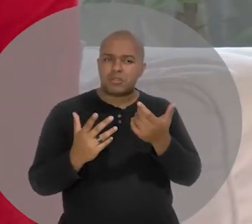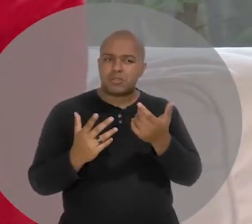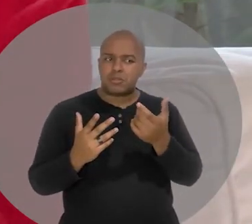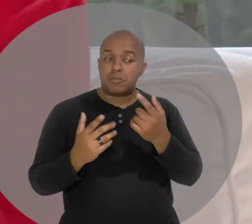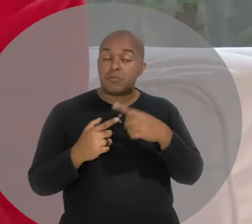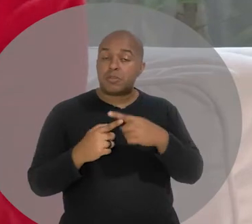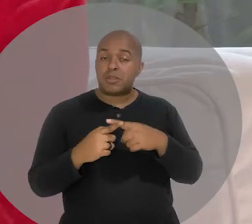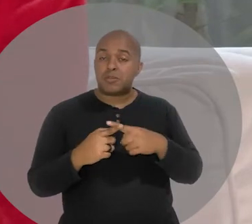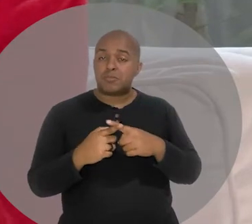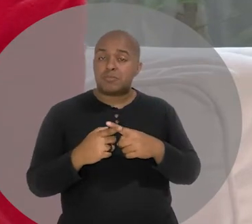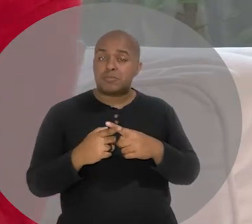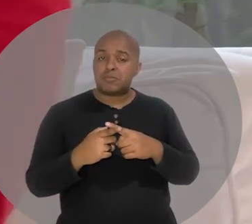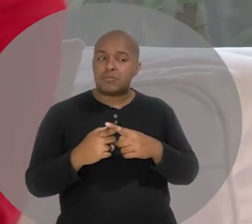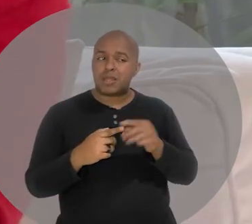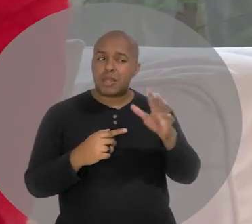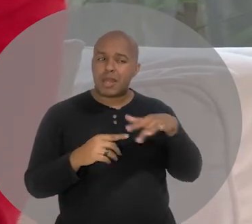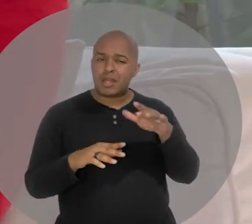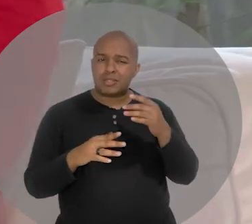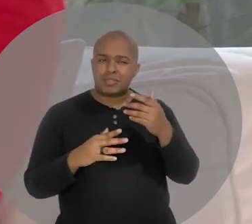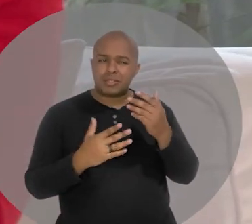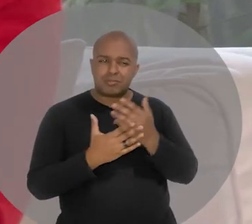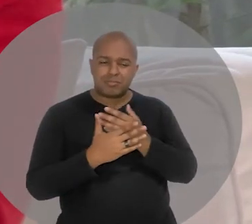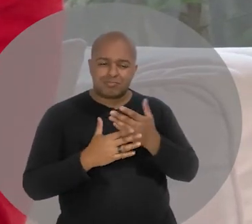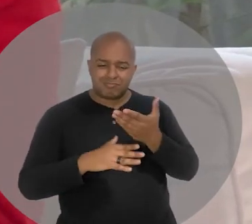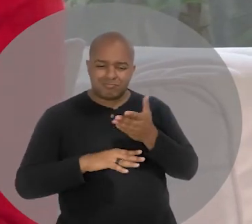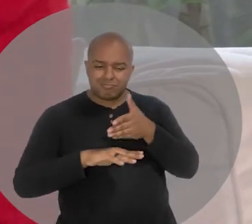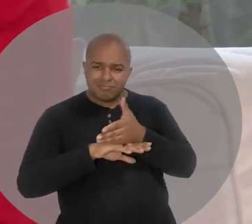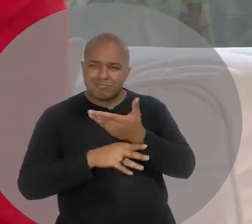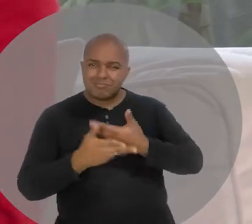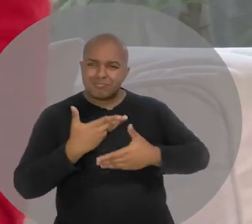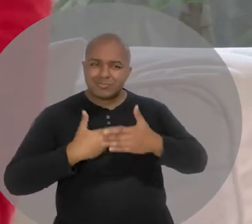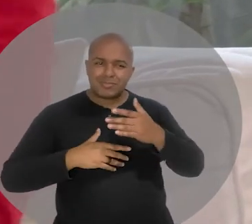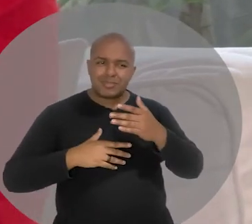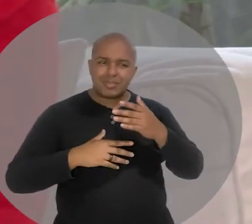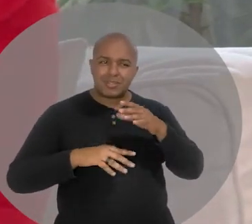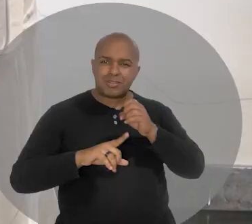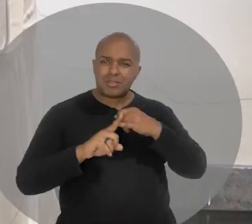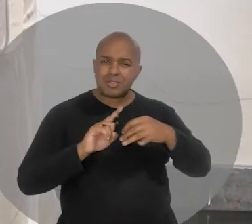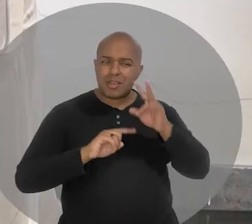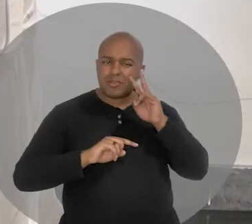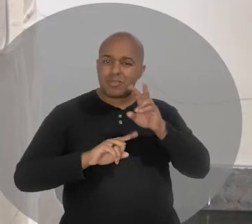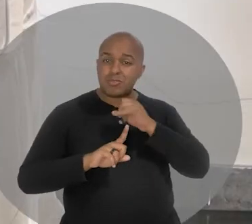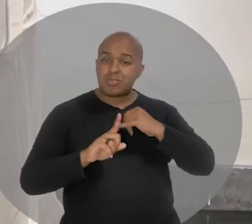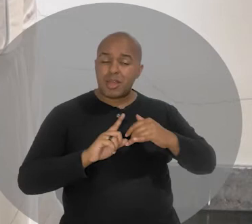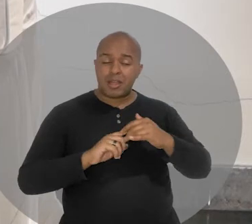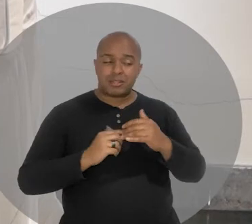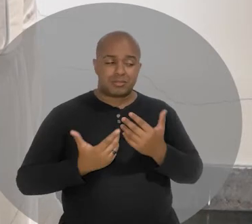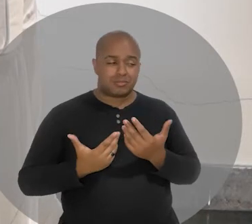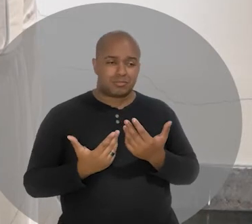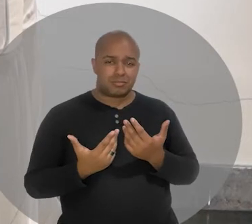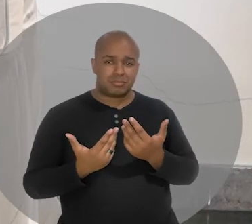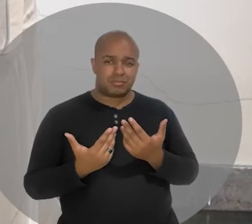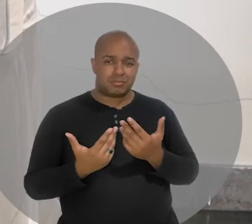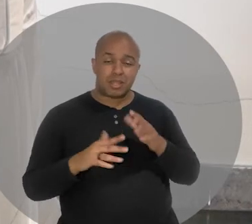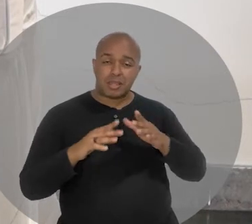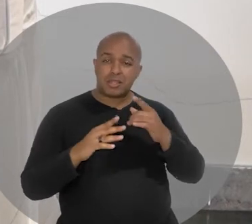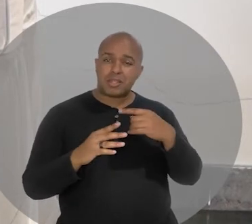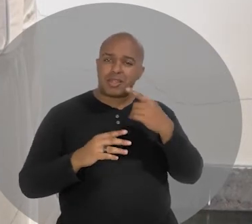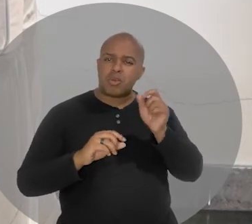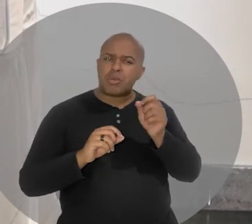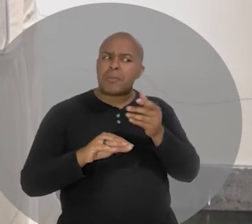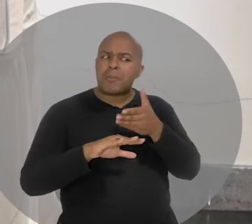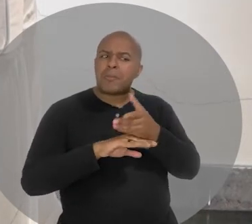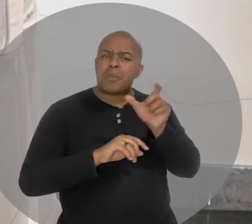Porque nos passa a interação social, nos passa a visão da sociedade. Quem pertence à